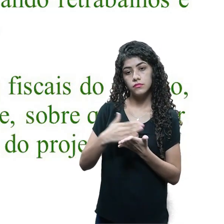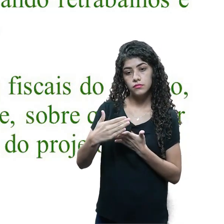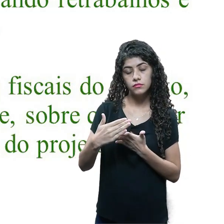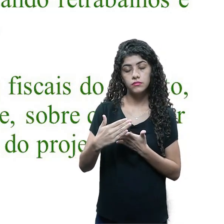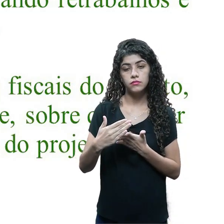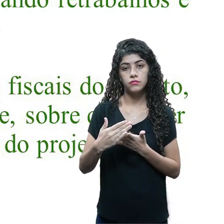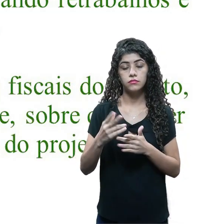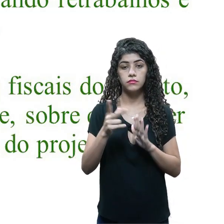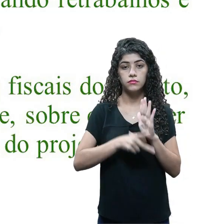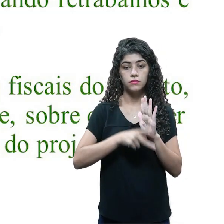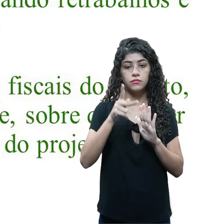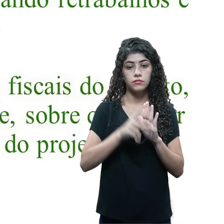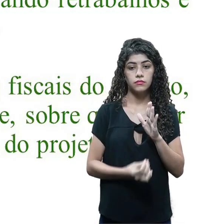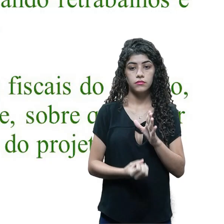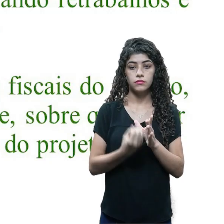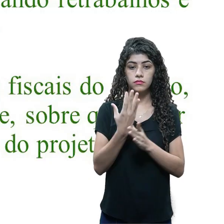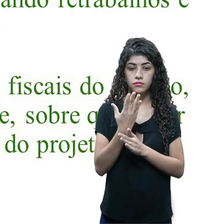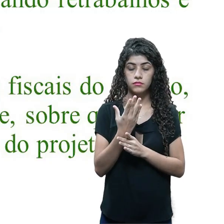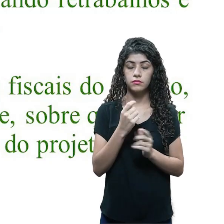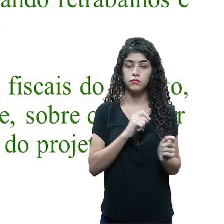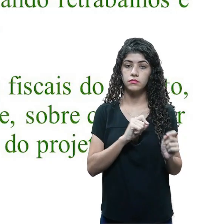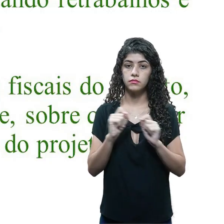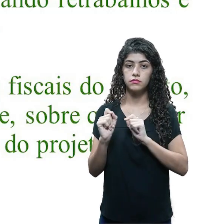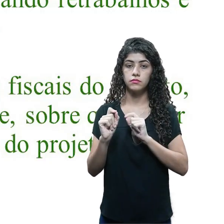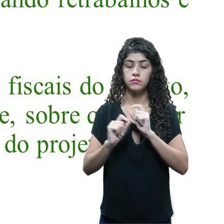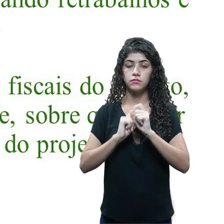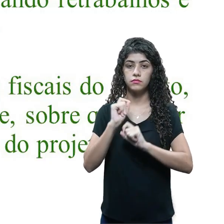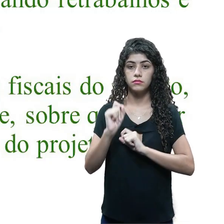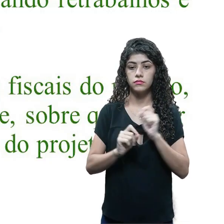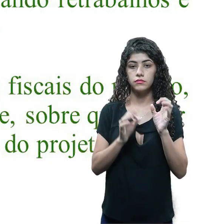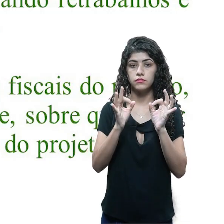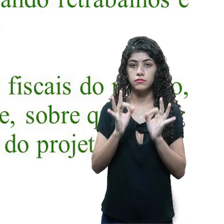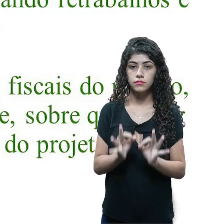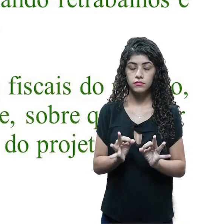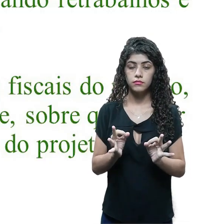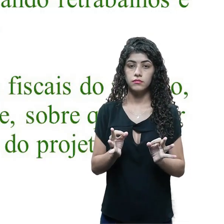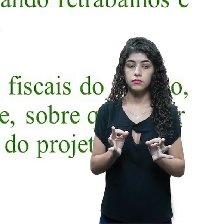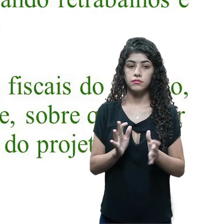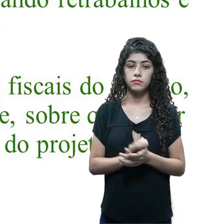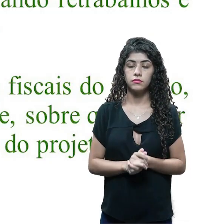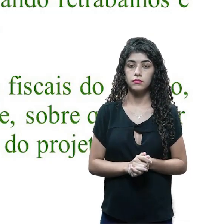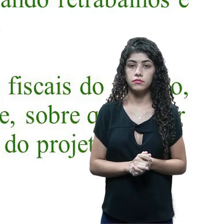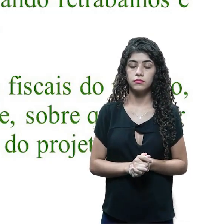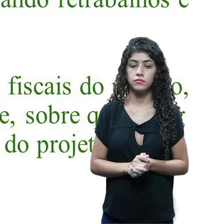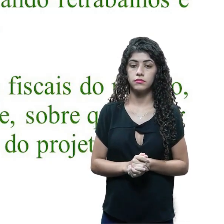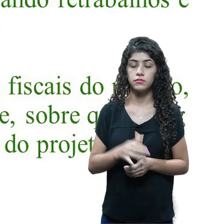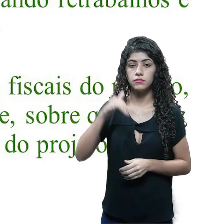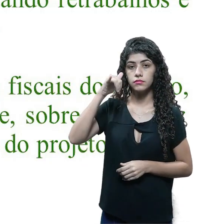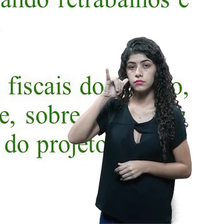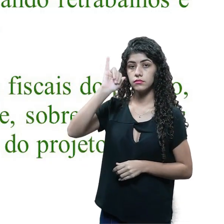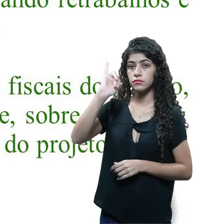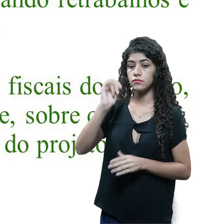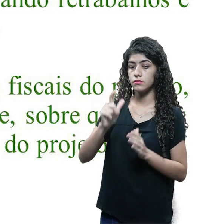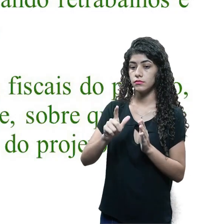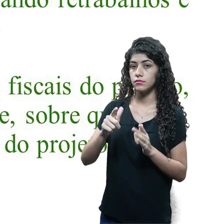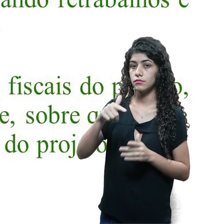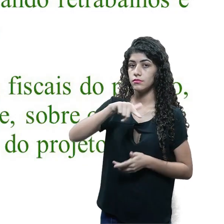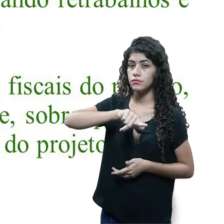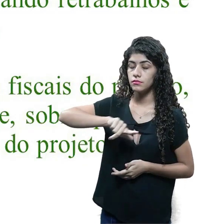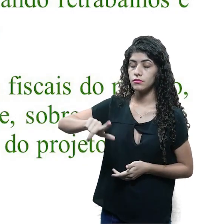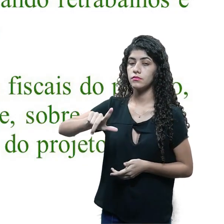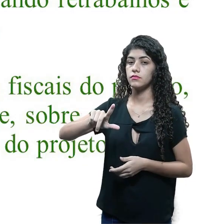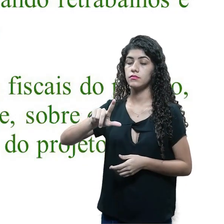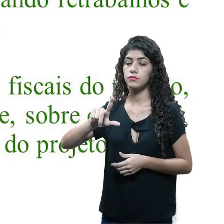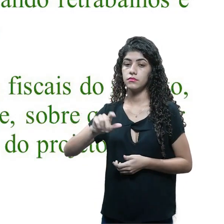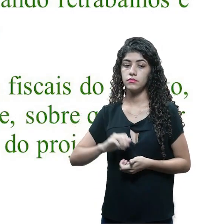projeto, para que a elaboração e a apresentação da prestação de contas se tornem mais exatas e criteriosas, evitando